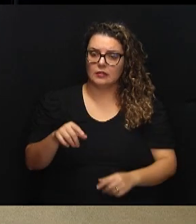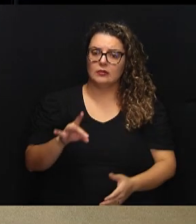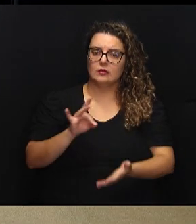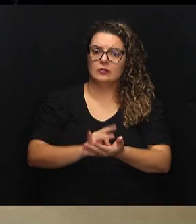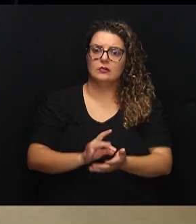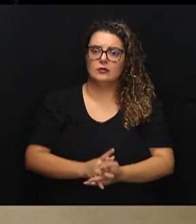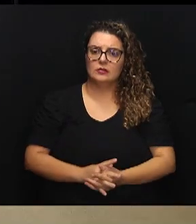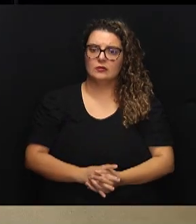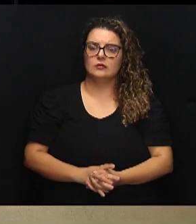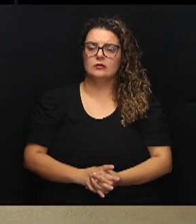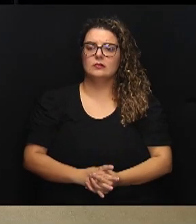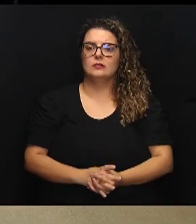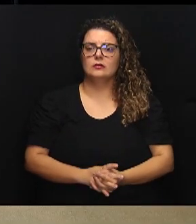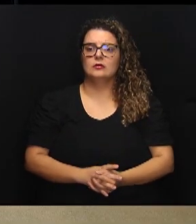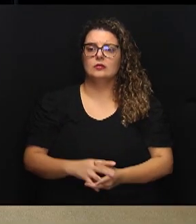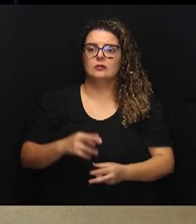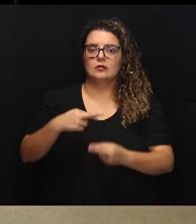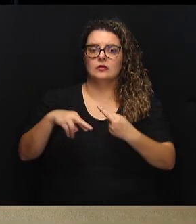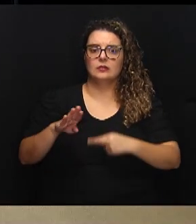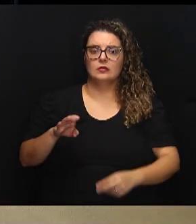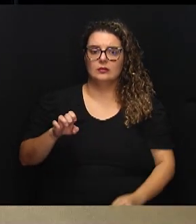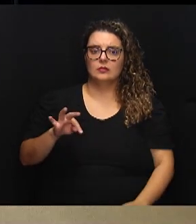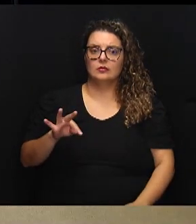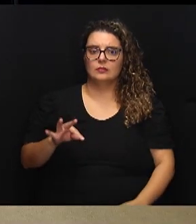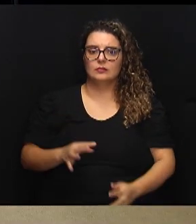que essa questão de bets, né,